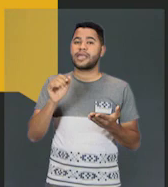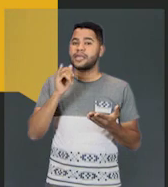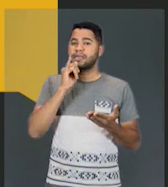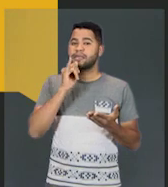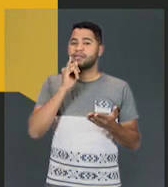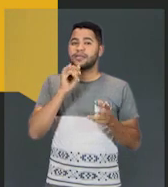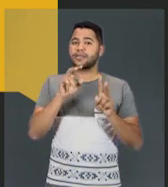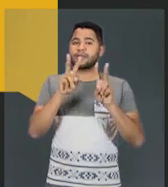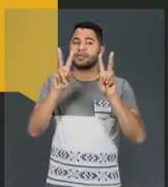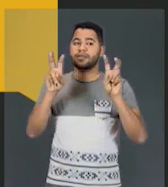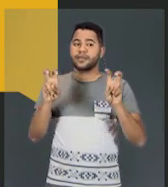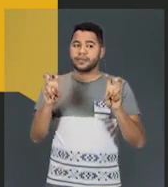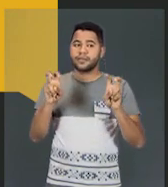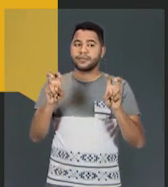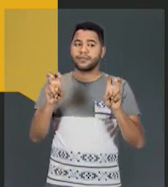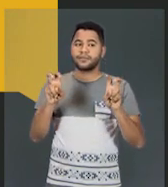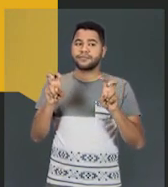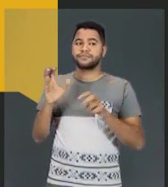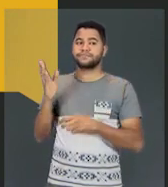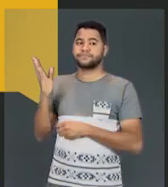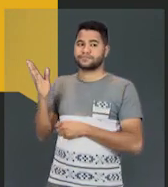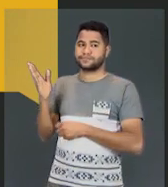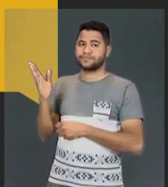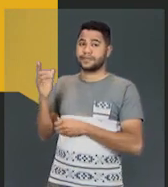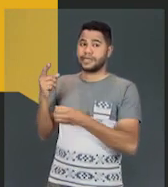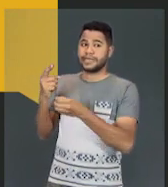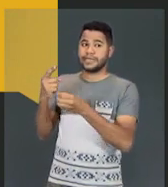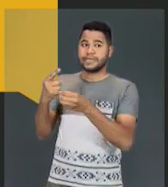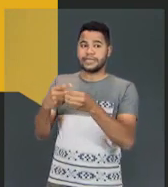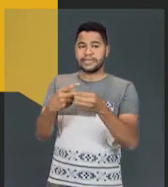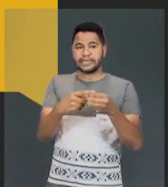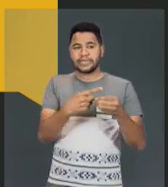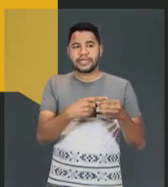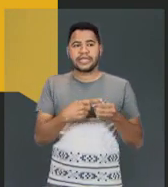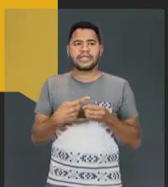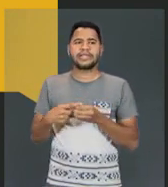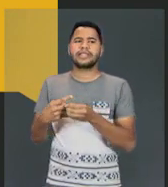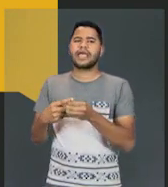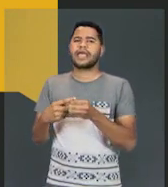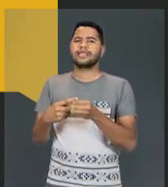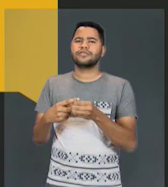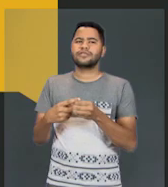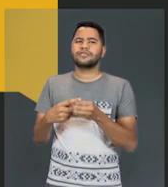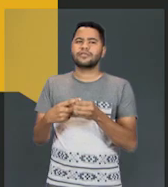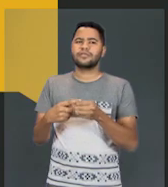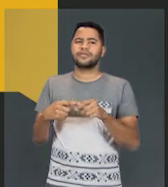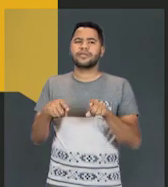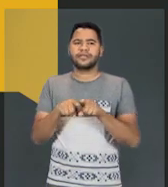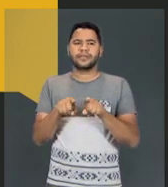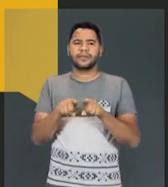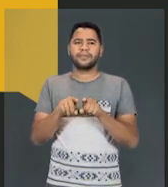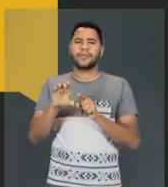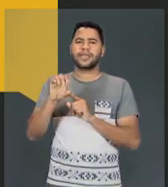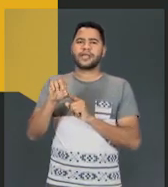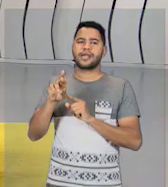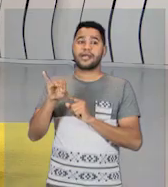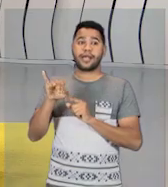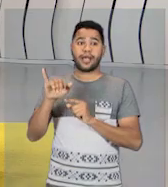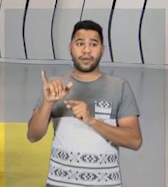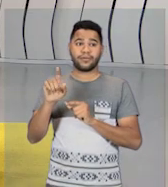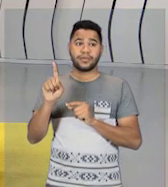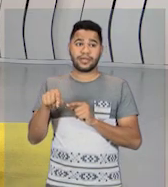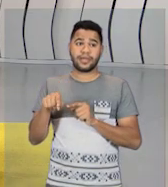sobre siri em Country Life que será isso teacher Vamos ver aí no nosso